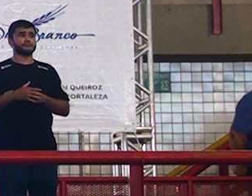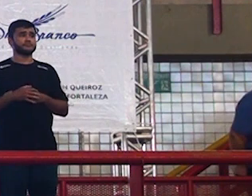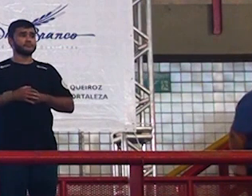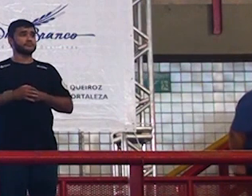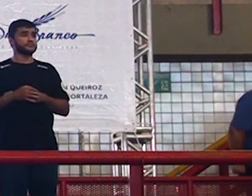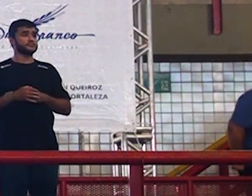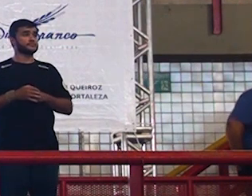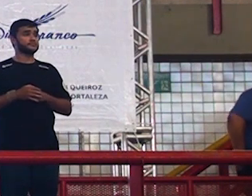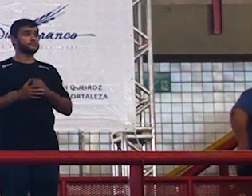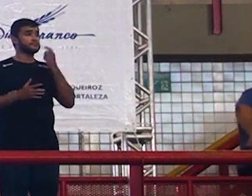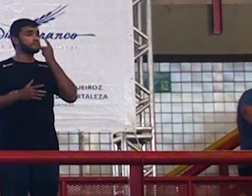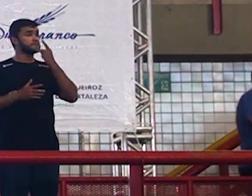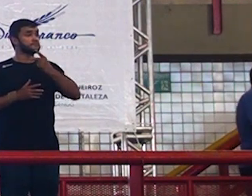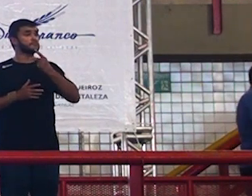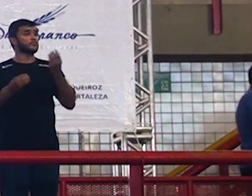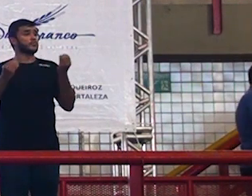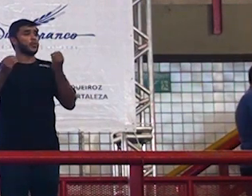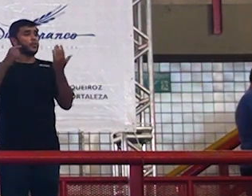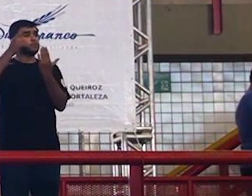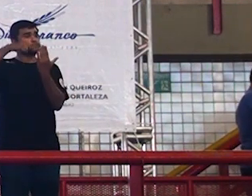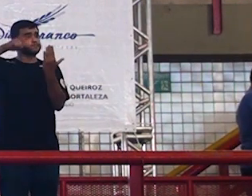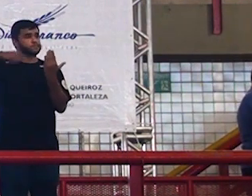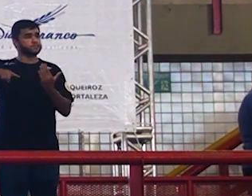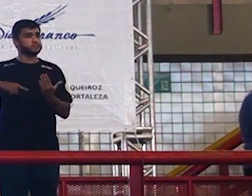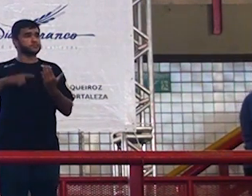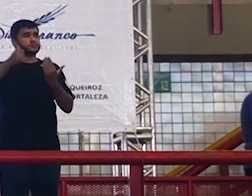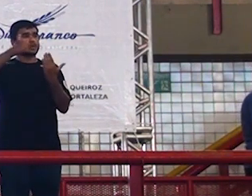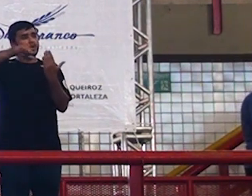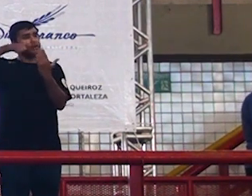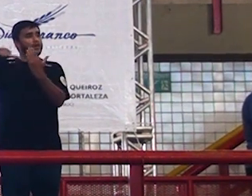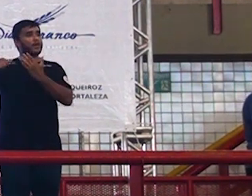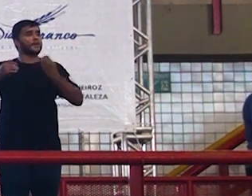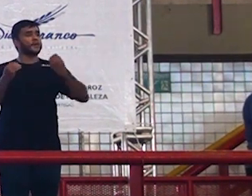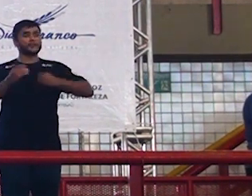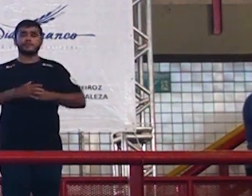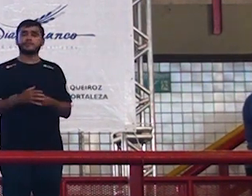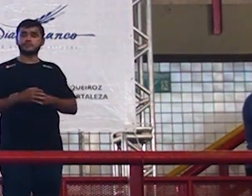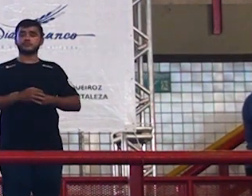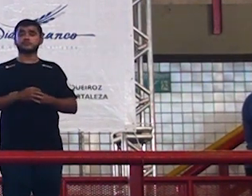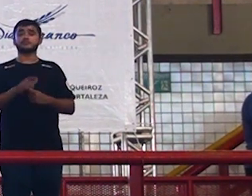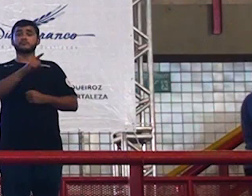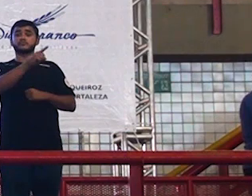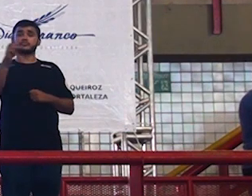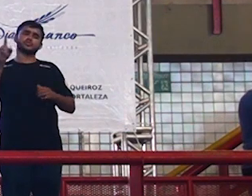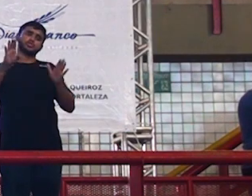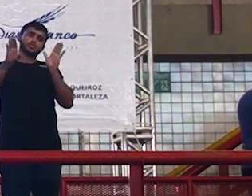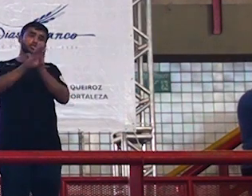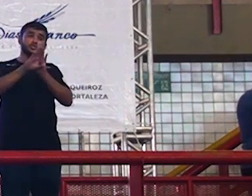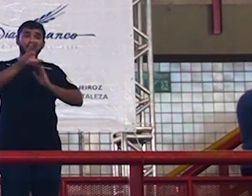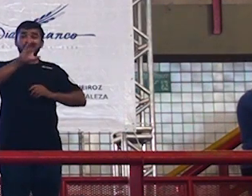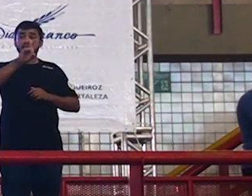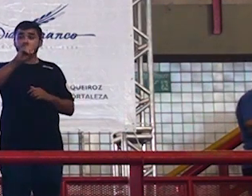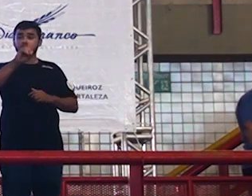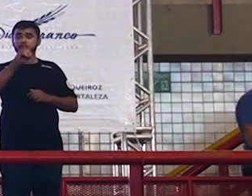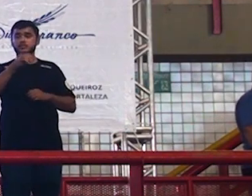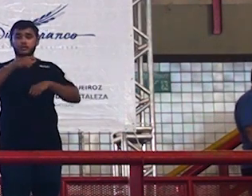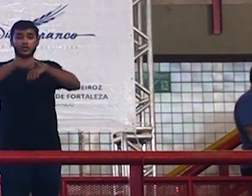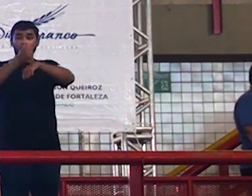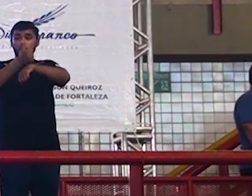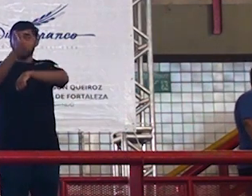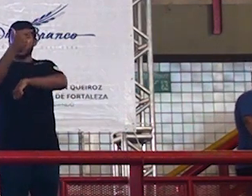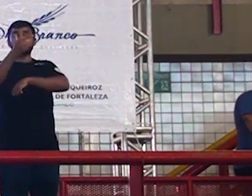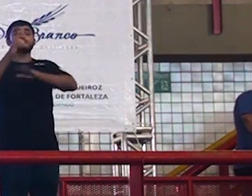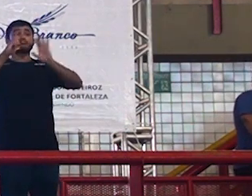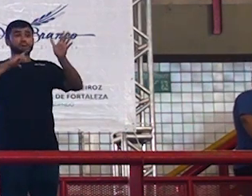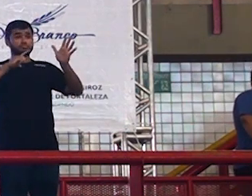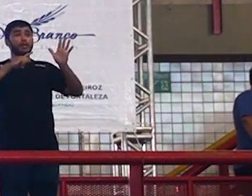bom? E por falar em correção de redação, tentem chegar mais cedo aqui, galera, porque desde o meio-dia